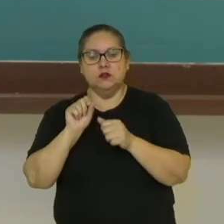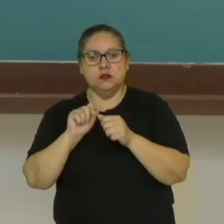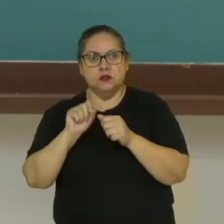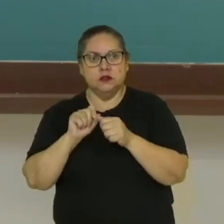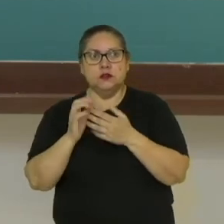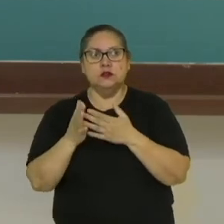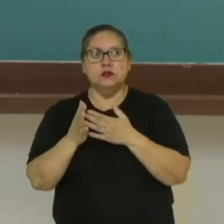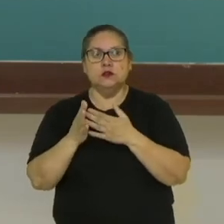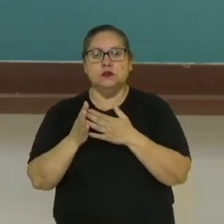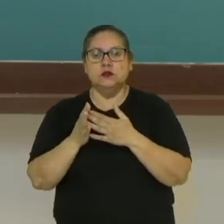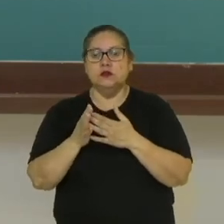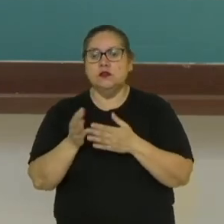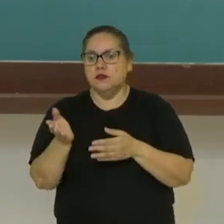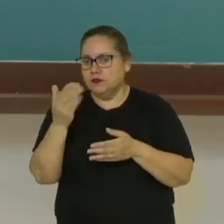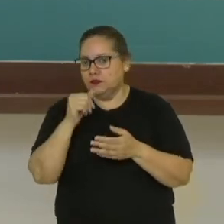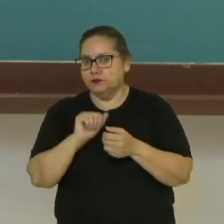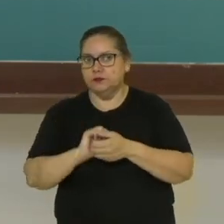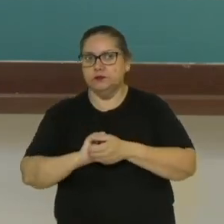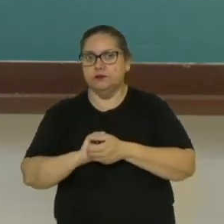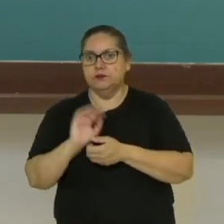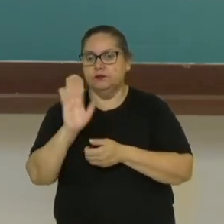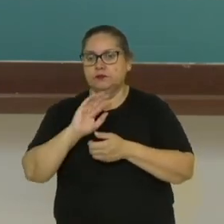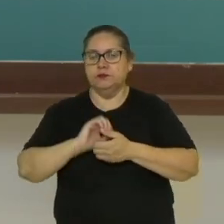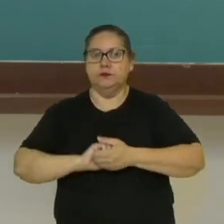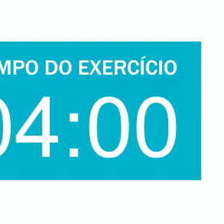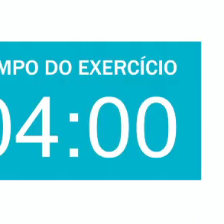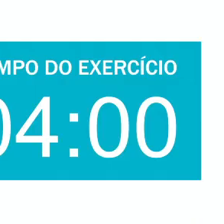fazerem e vamos que vamos. Vamos lá.